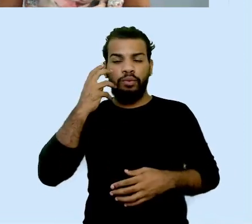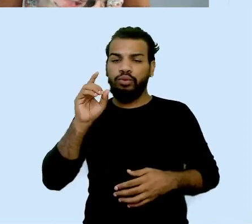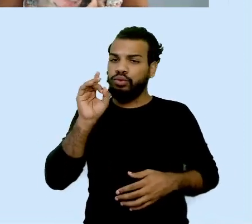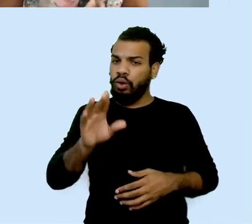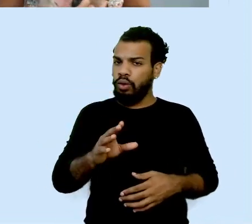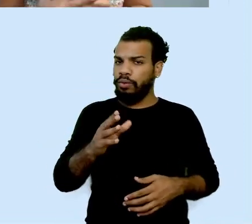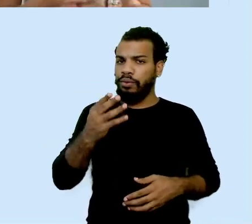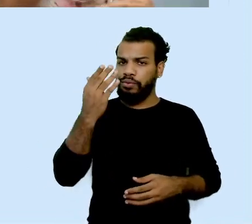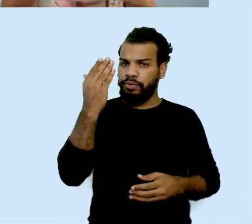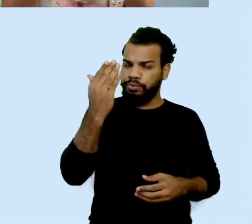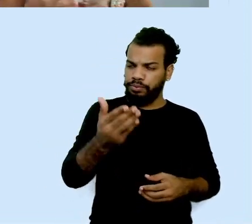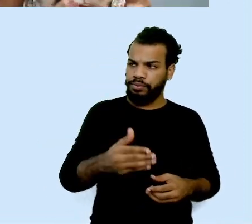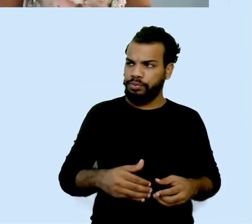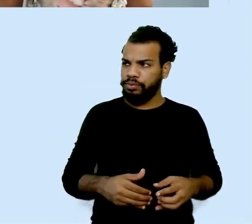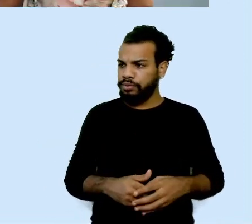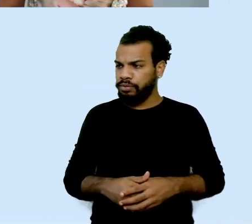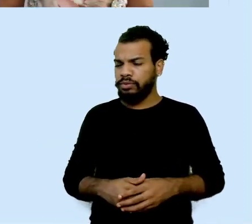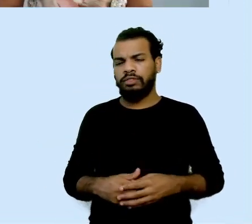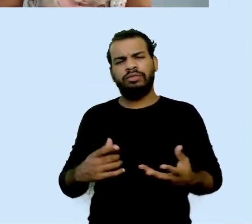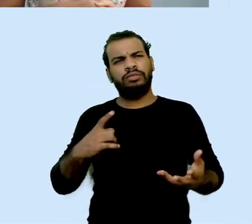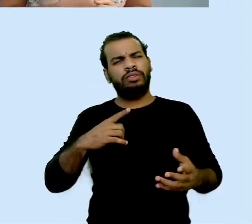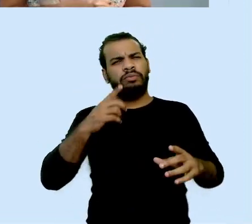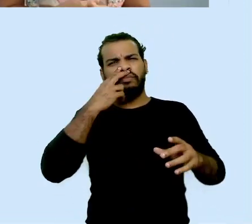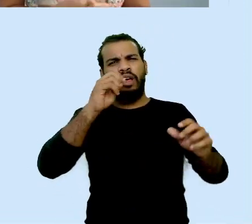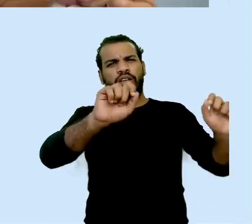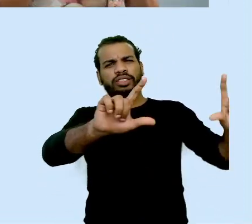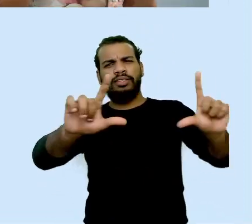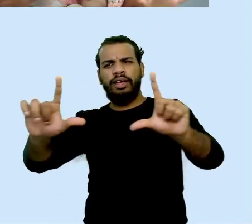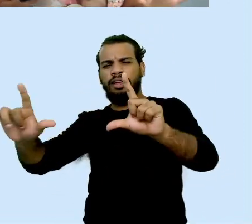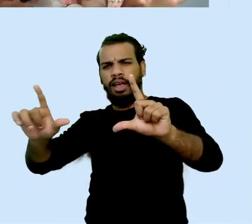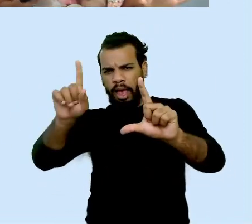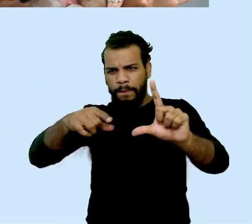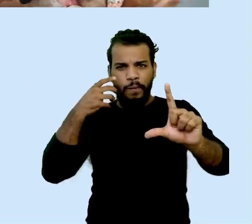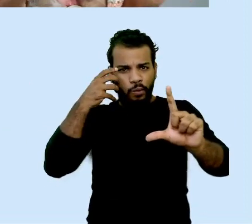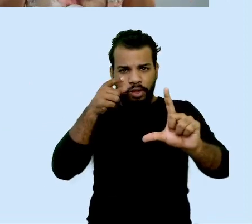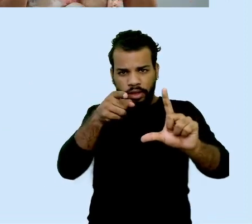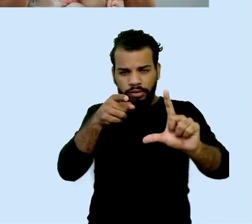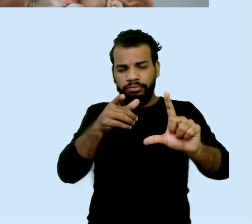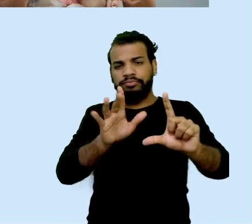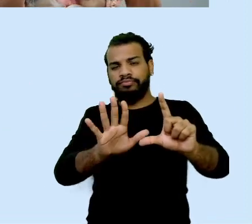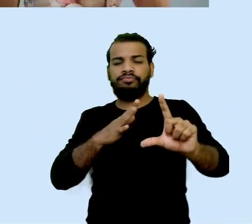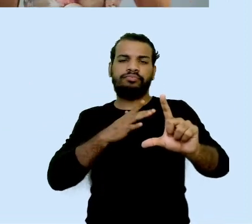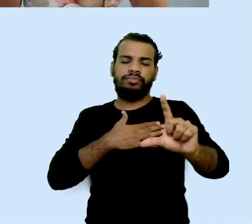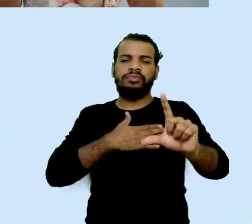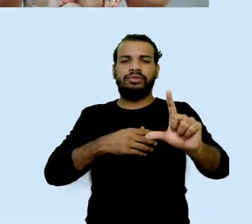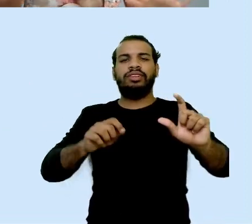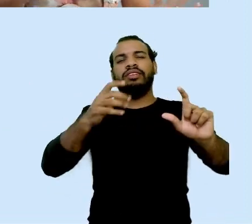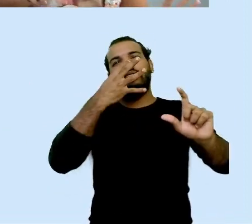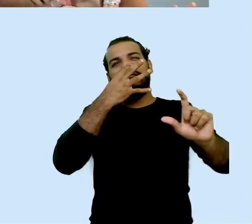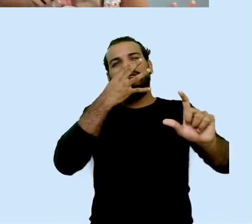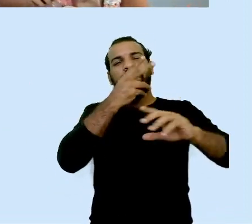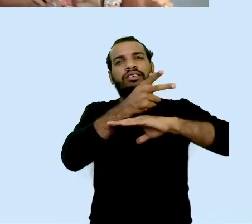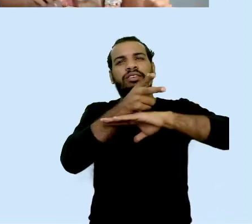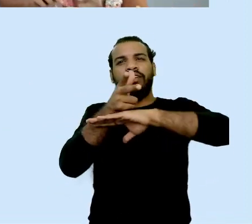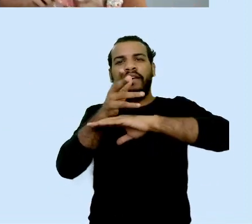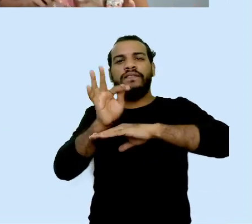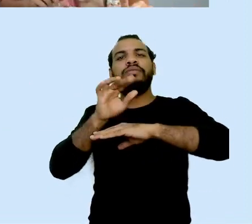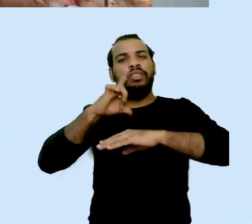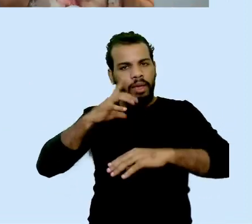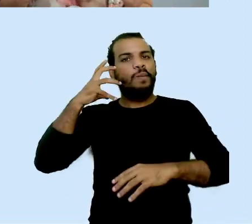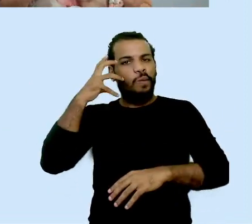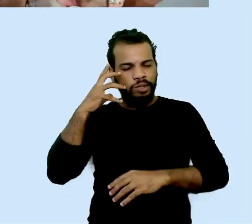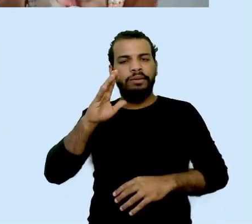lá quando está vendo alguma cena. Ou é música, professora? Ok, tá certo aí você no seu pensamento, é